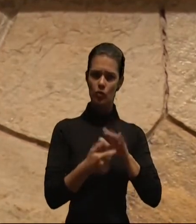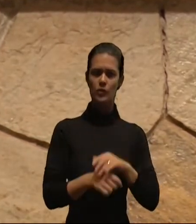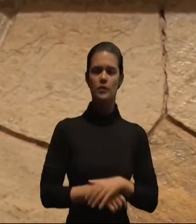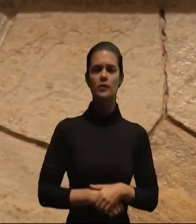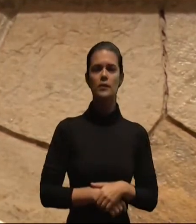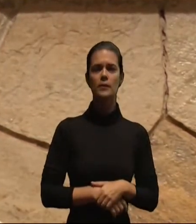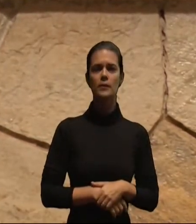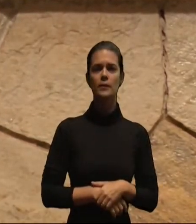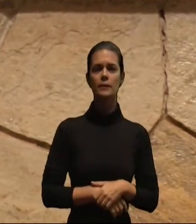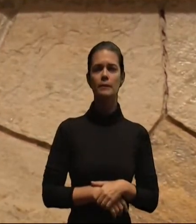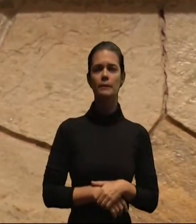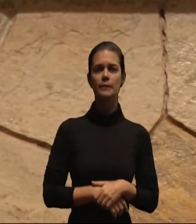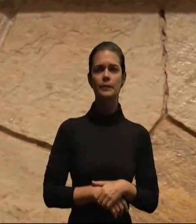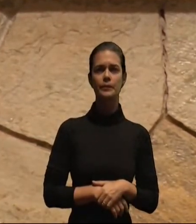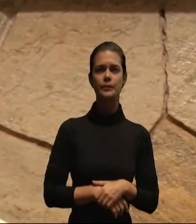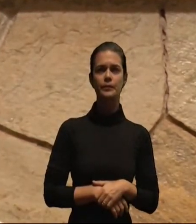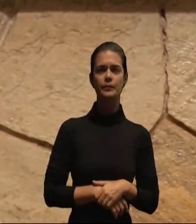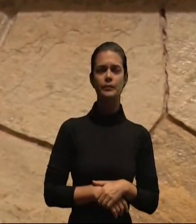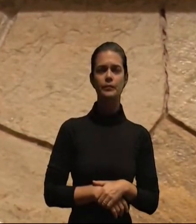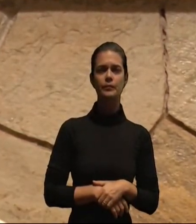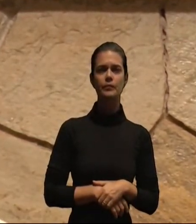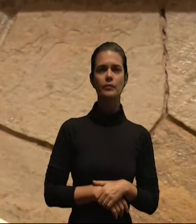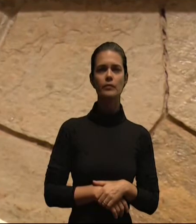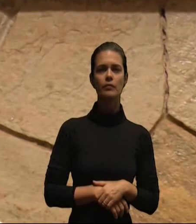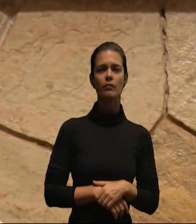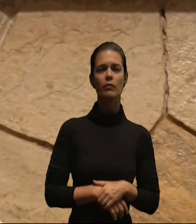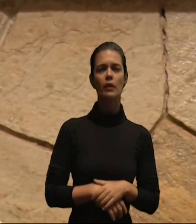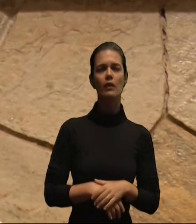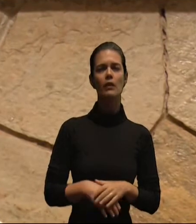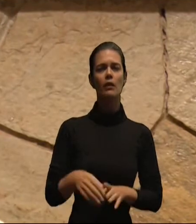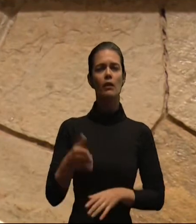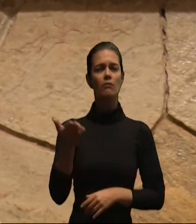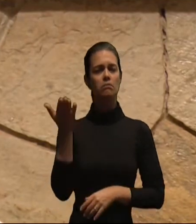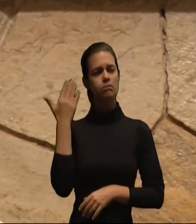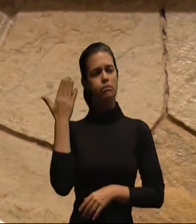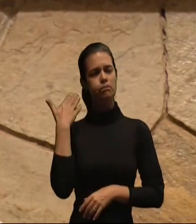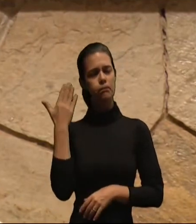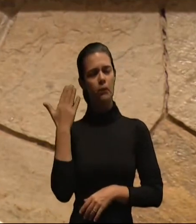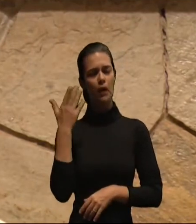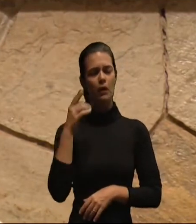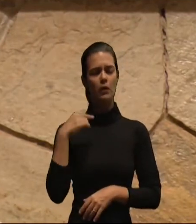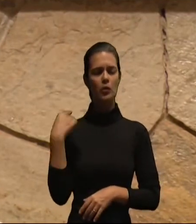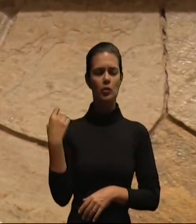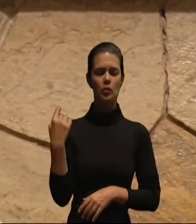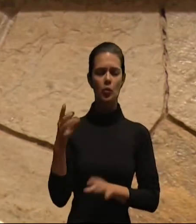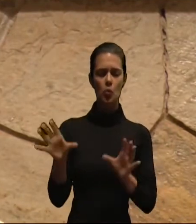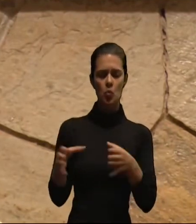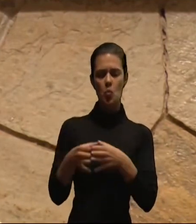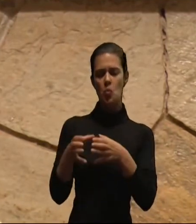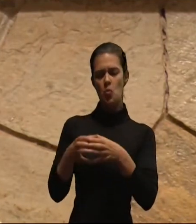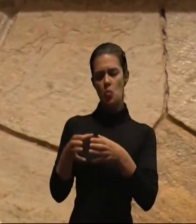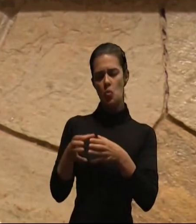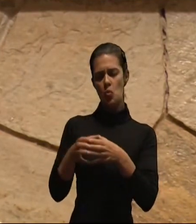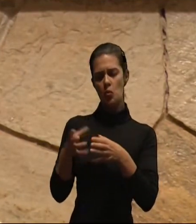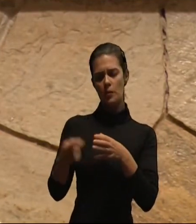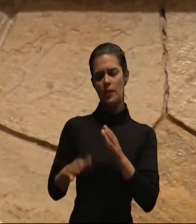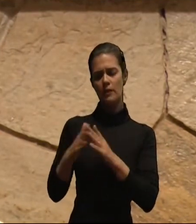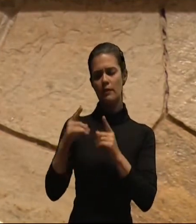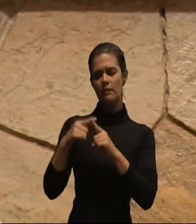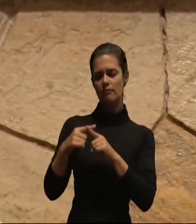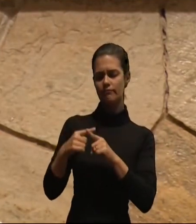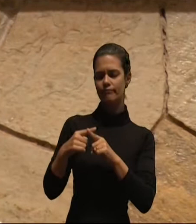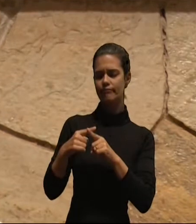de tema de uma reflexão que eu estava fazendo com alguns irmãos da nossa igreja, e eu achei muito próprio,